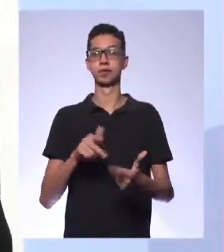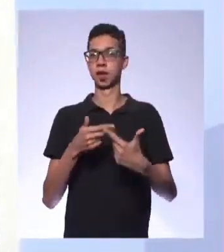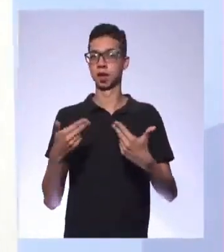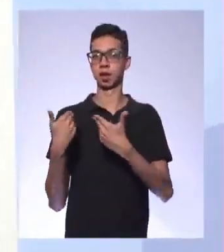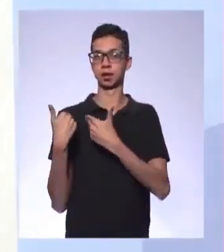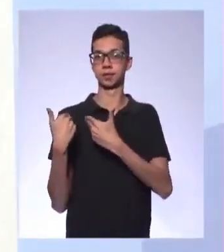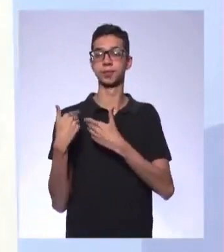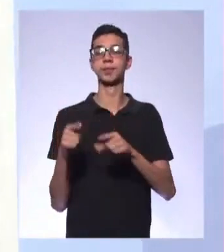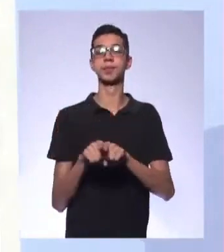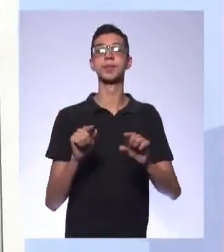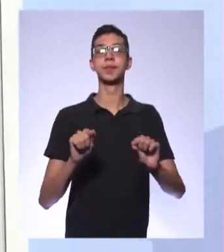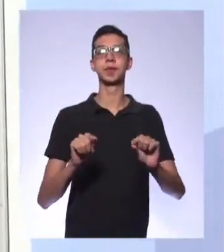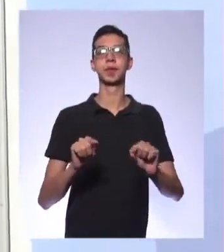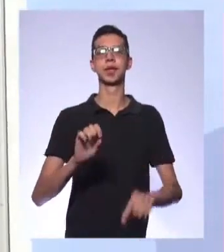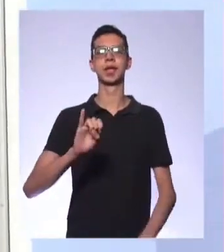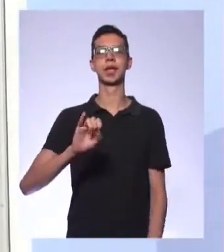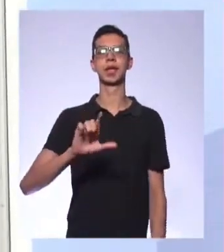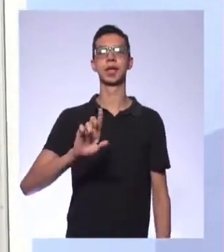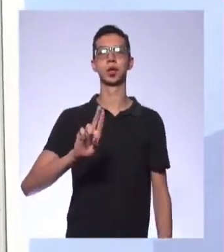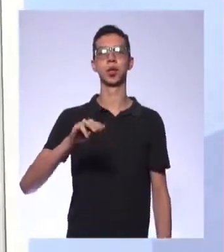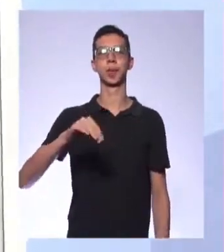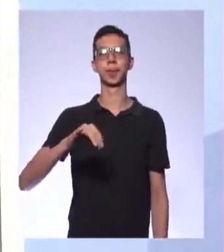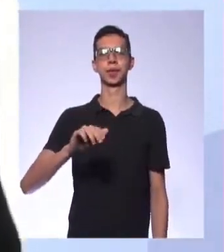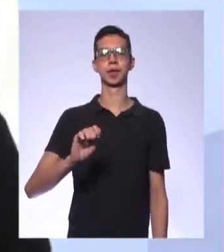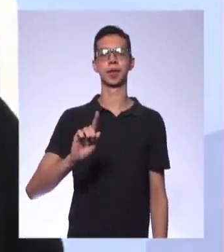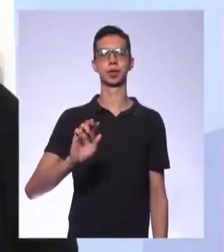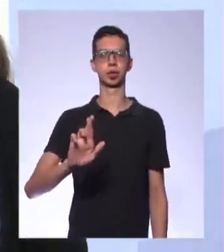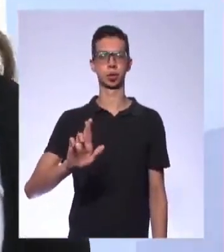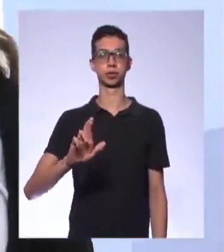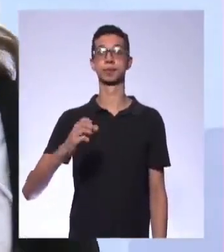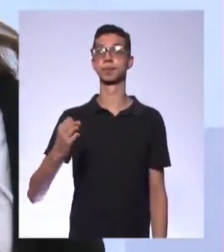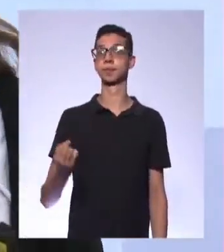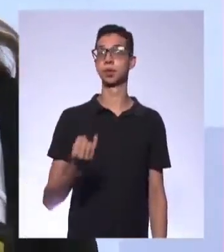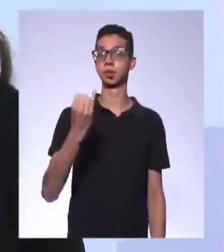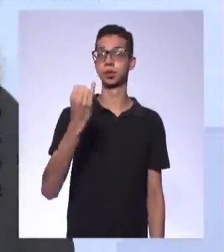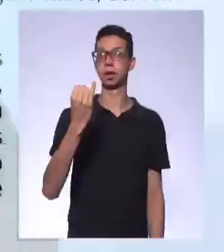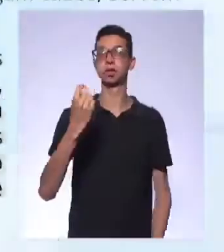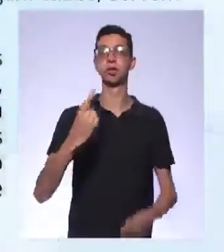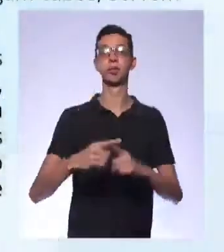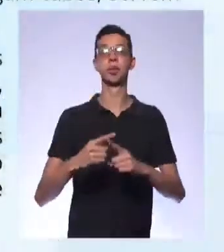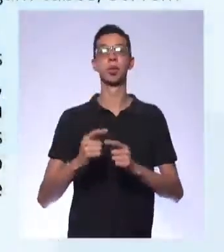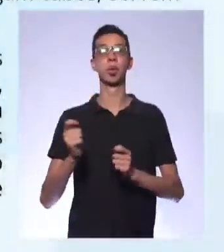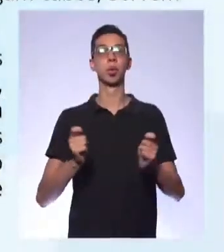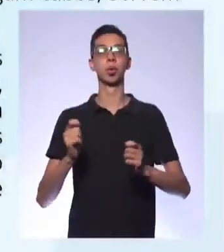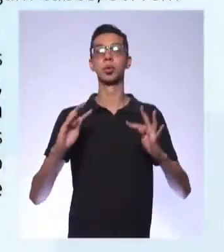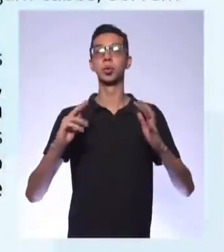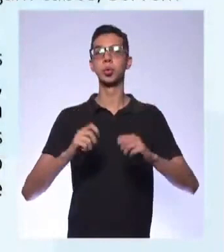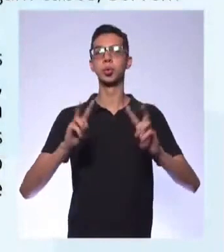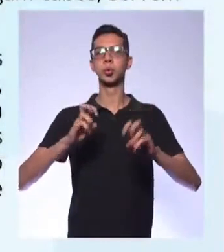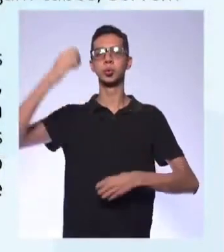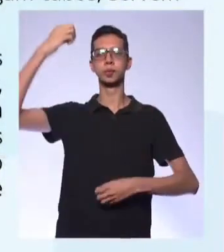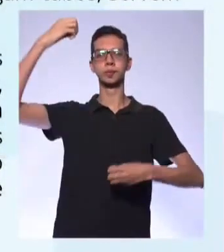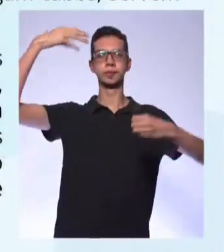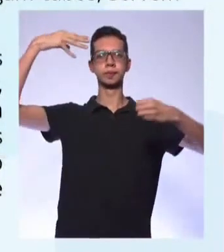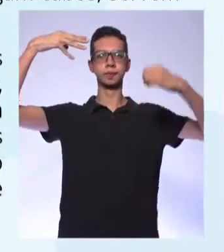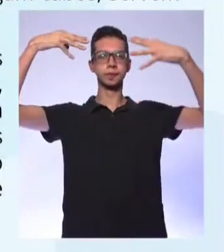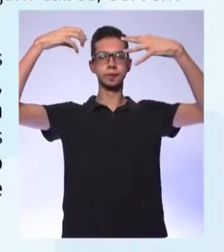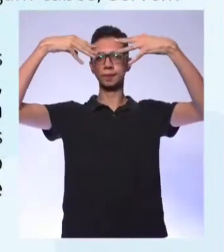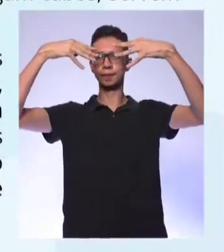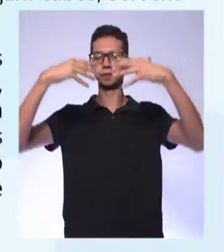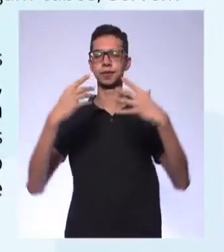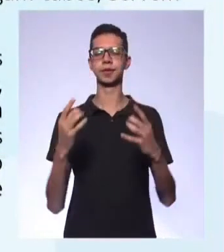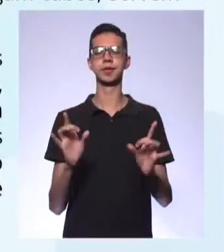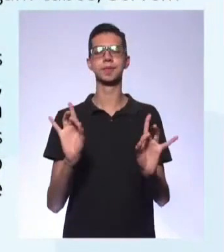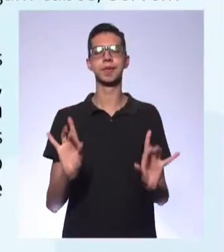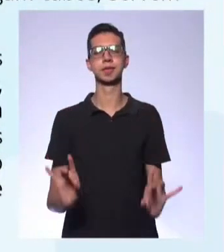temos aí a figura do iluminador. O iluminador é muito importante, por quê? Ele vai comandar toda a questão de luzes e efeitos especiais do